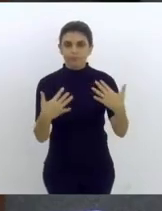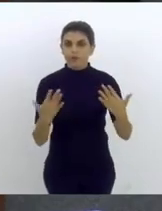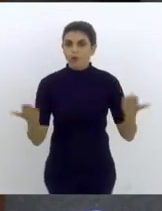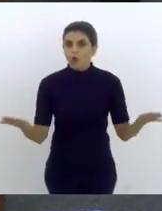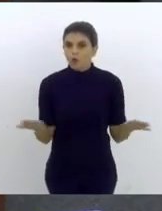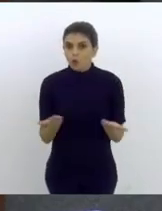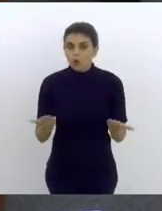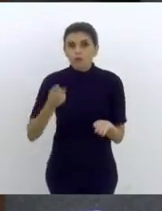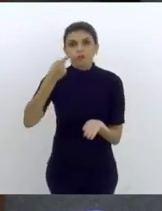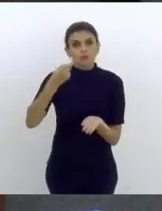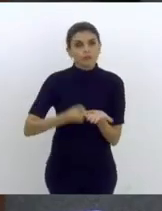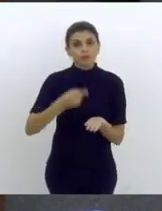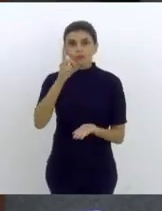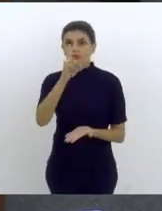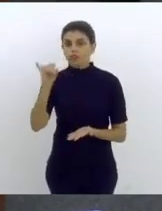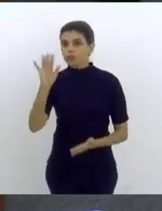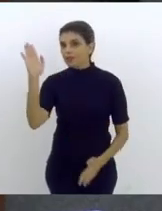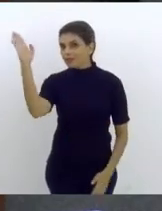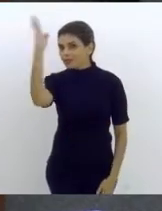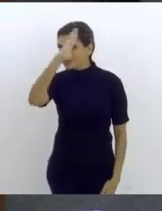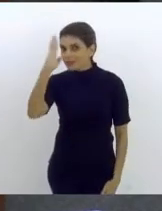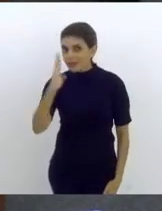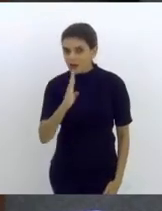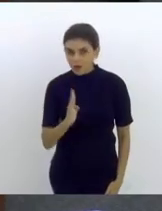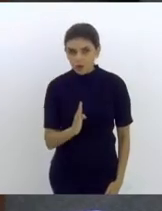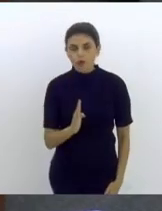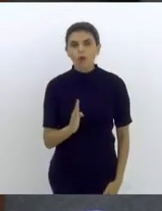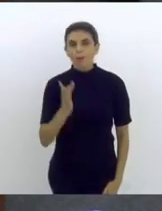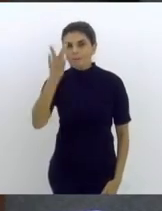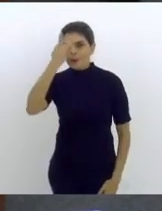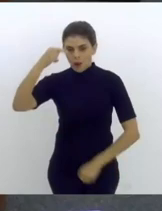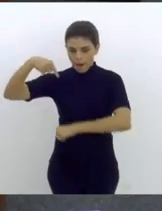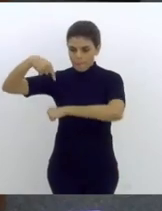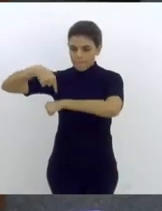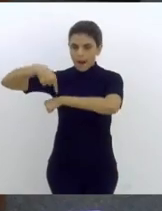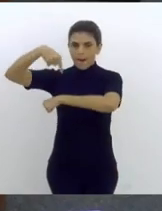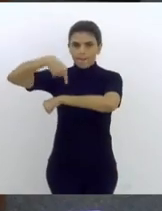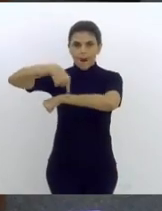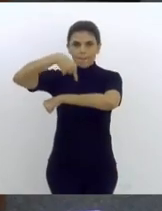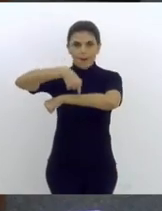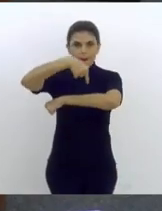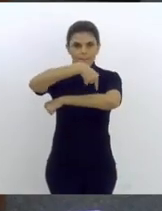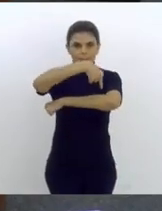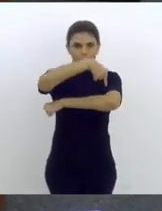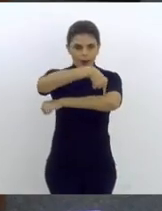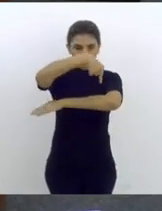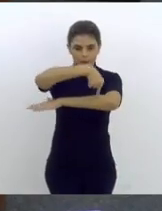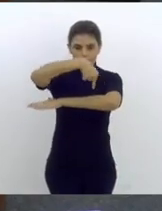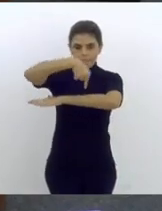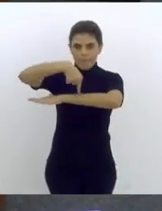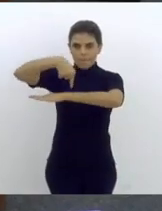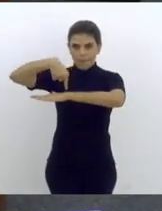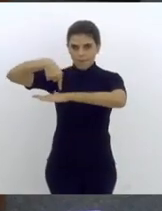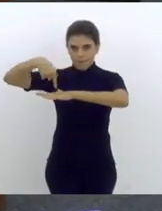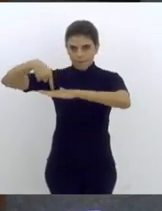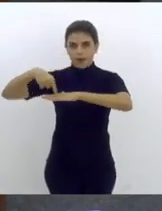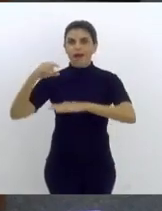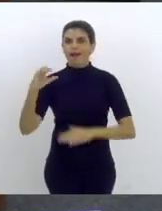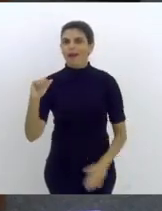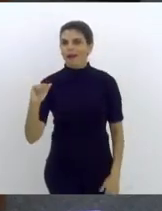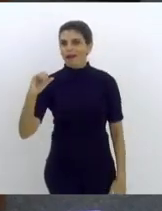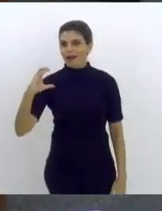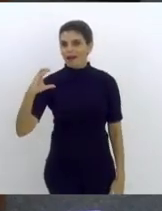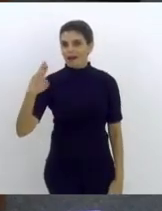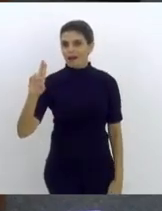é o dia nacional do acupunturista é quase todos nós ou todos